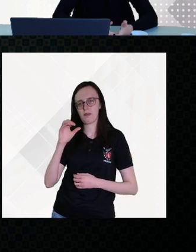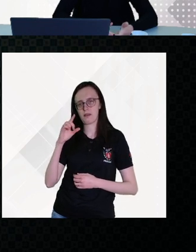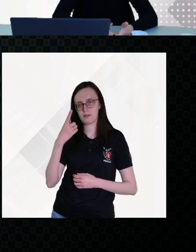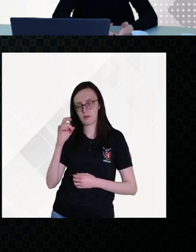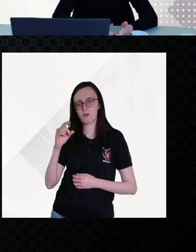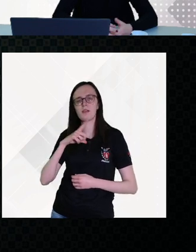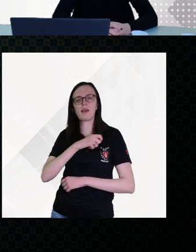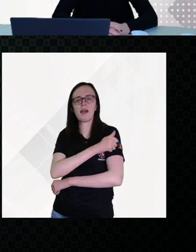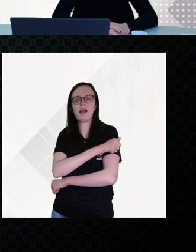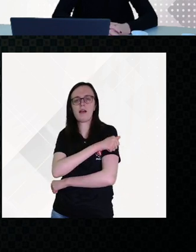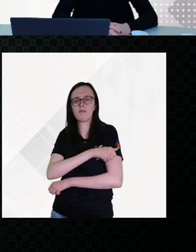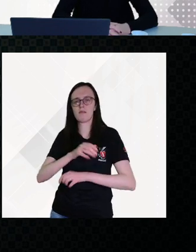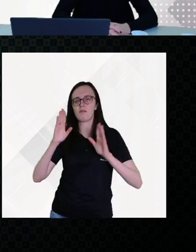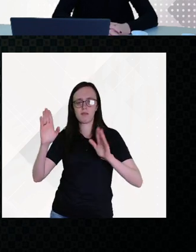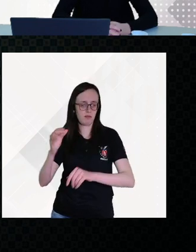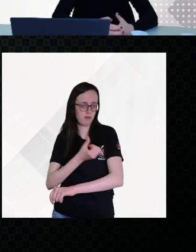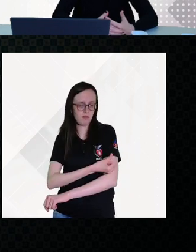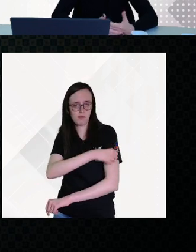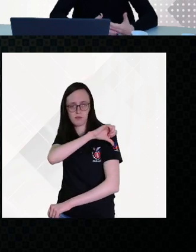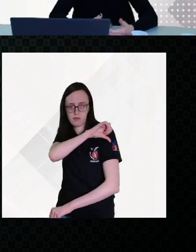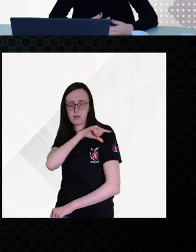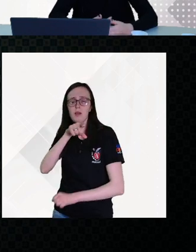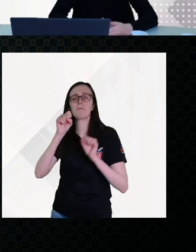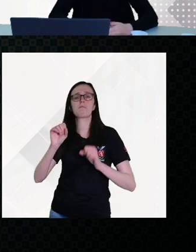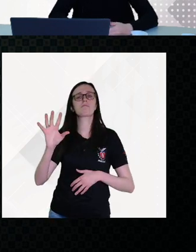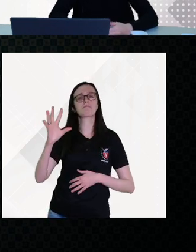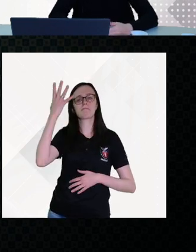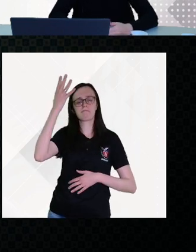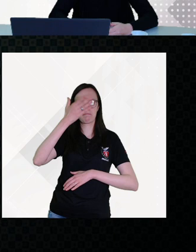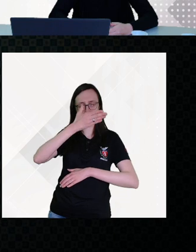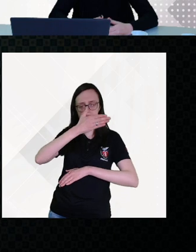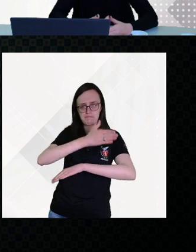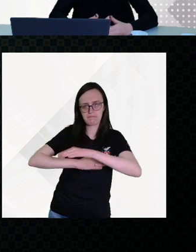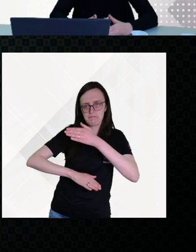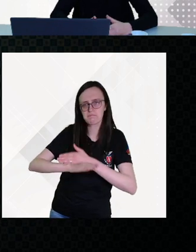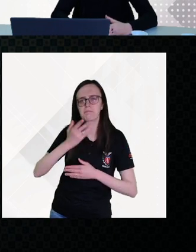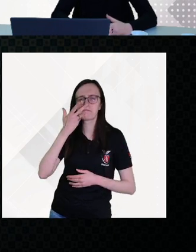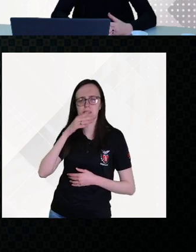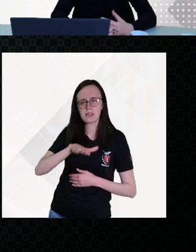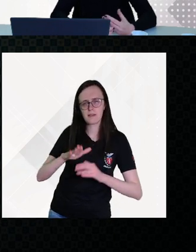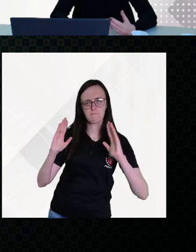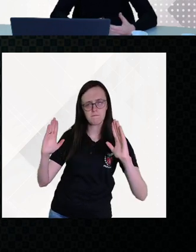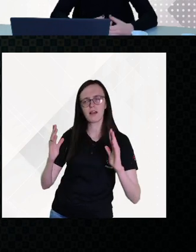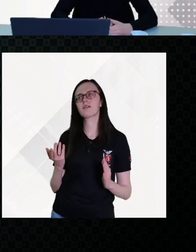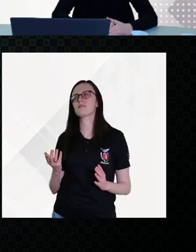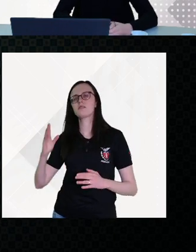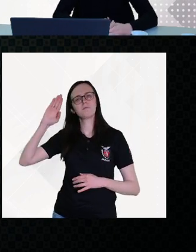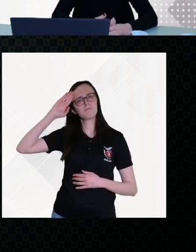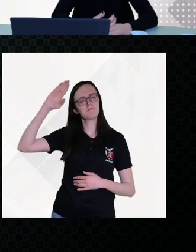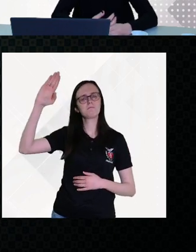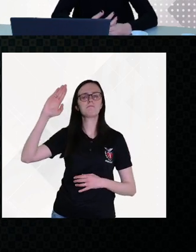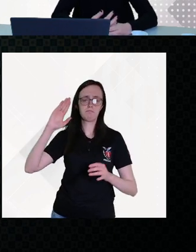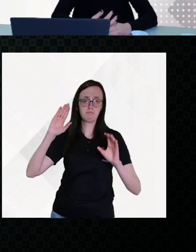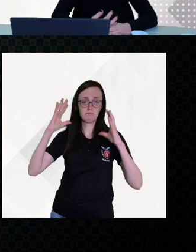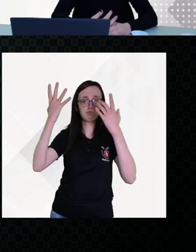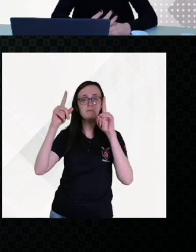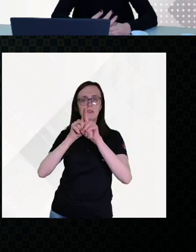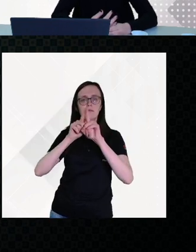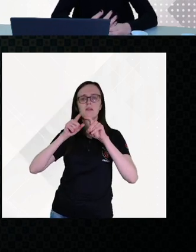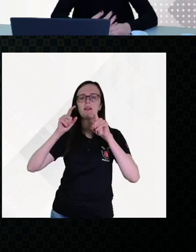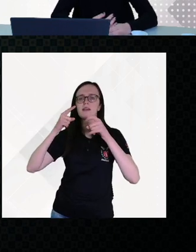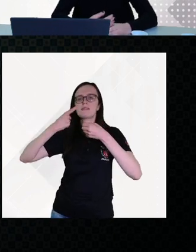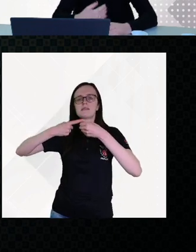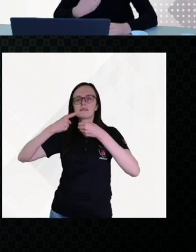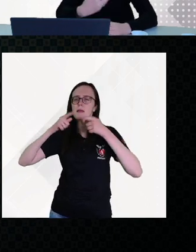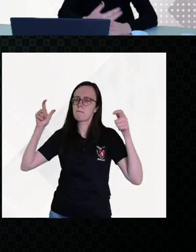ensino fundamental 2 que podem ter sofrido alguma amputação quando criança, principalmente ainda ocorre, às vezes, no interior,